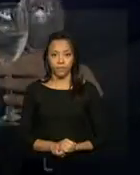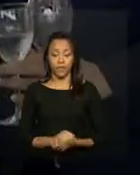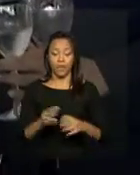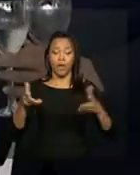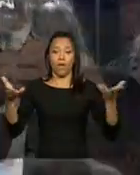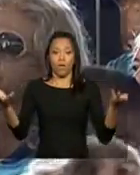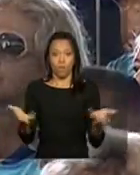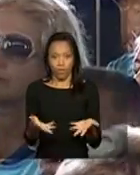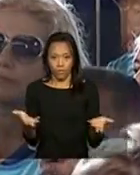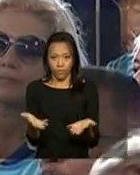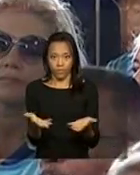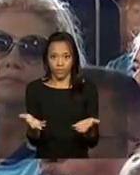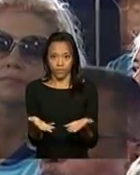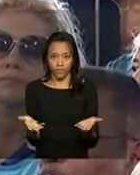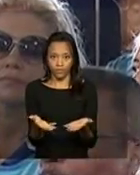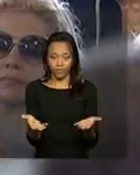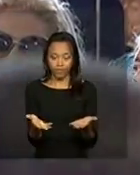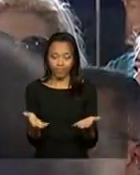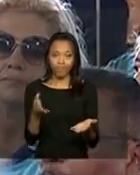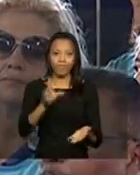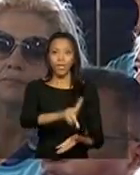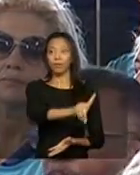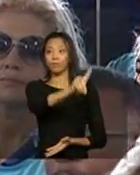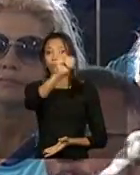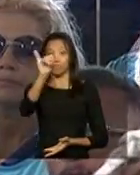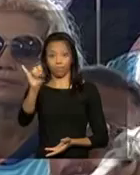Hoje é um dia